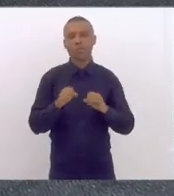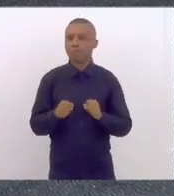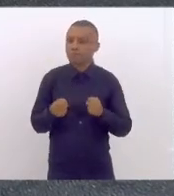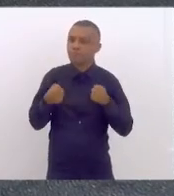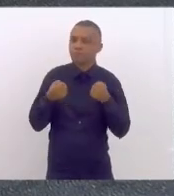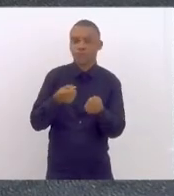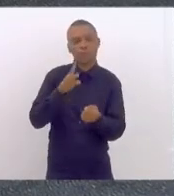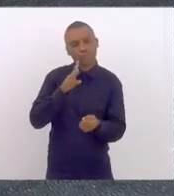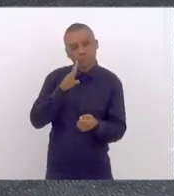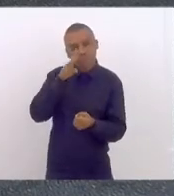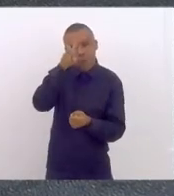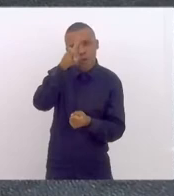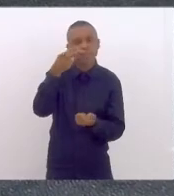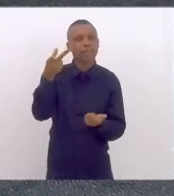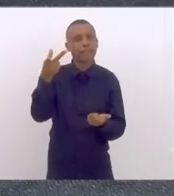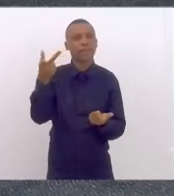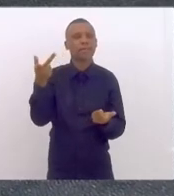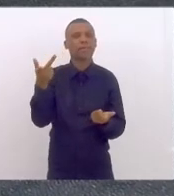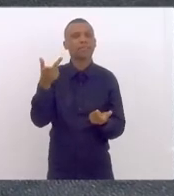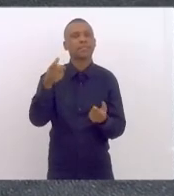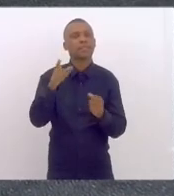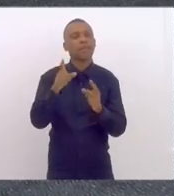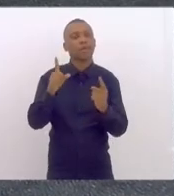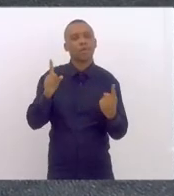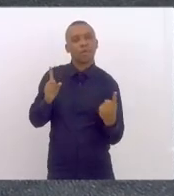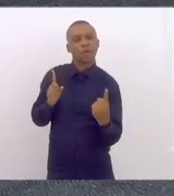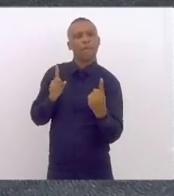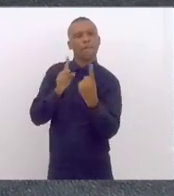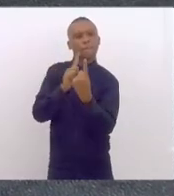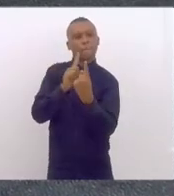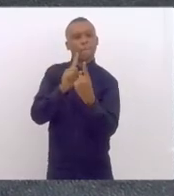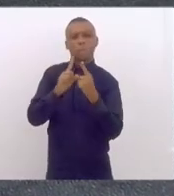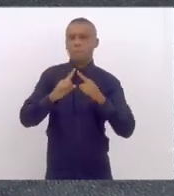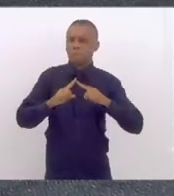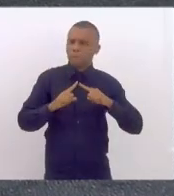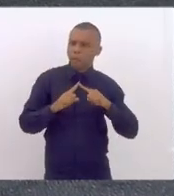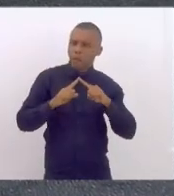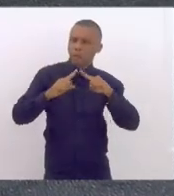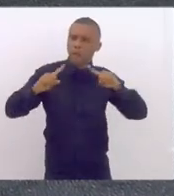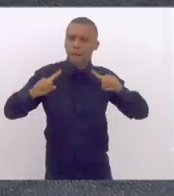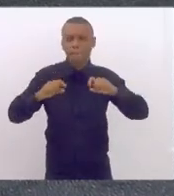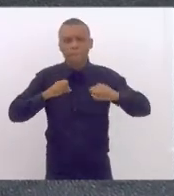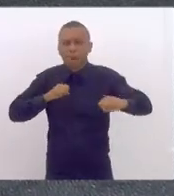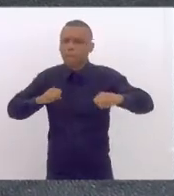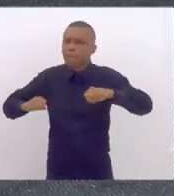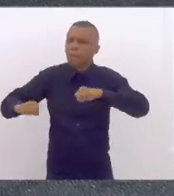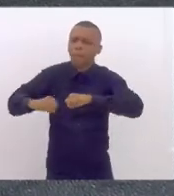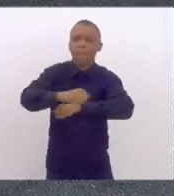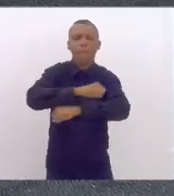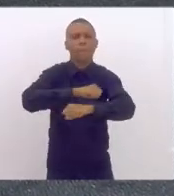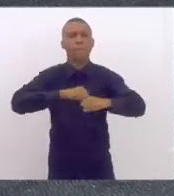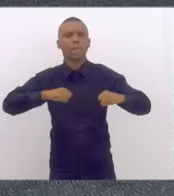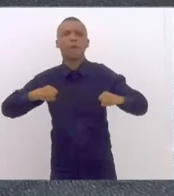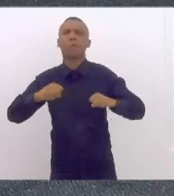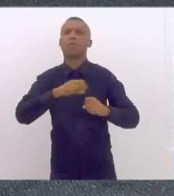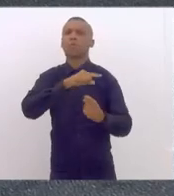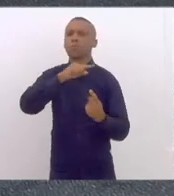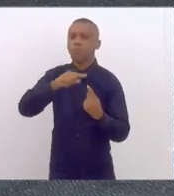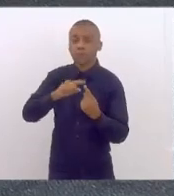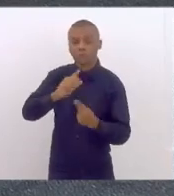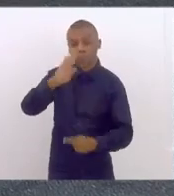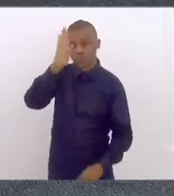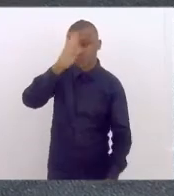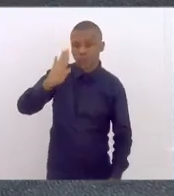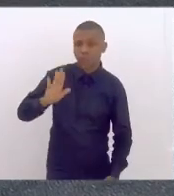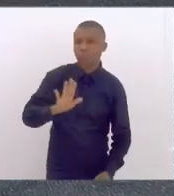entendeu de enfrentarmos tudo que fosse possível e impossível para fazer este Brasil o